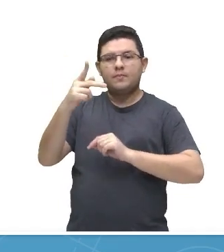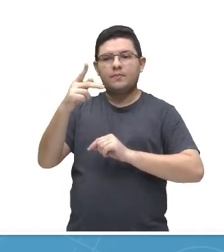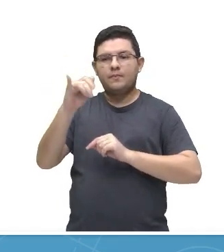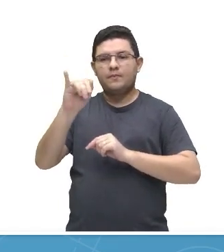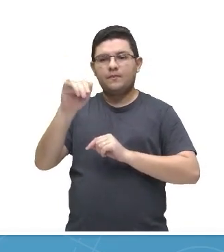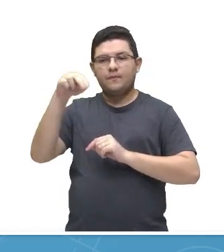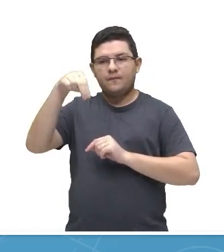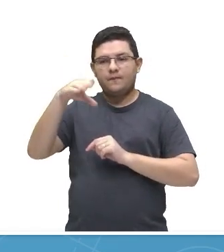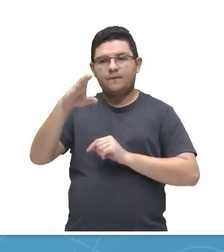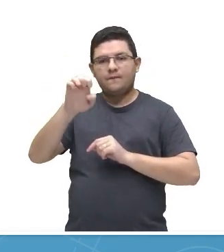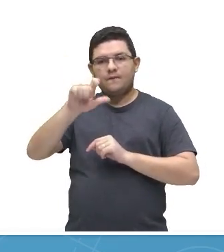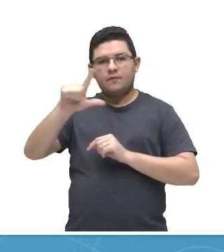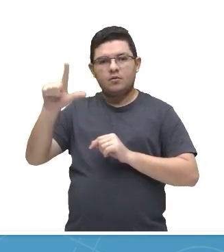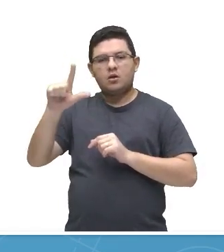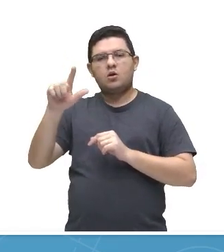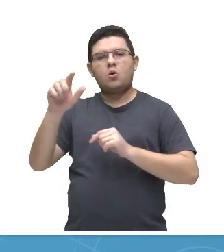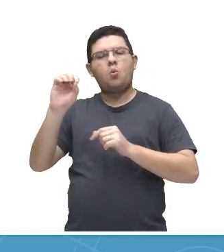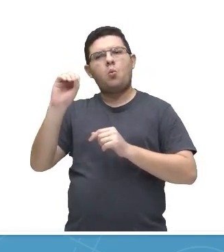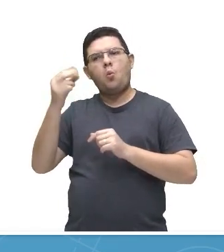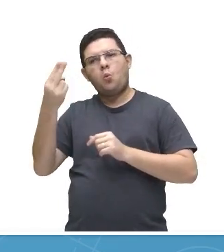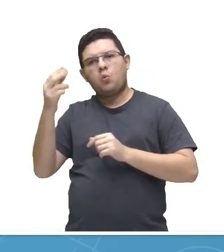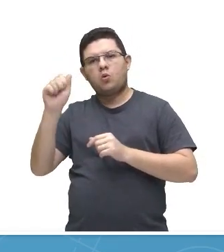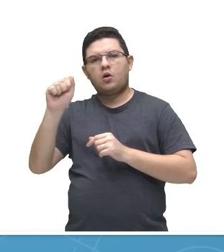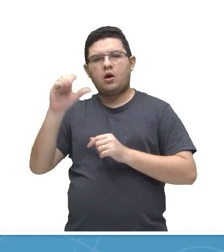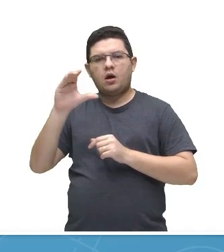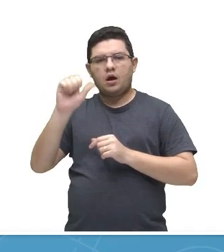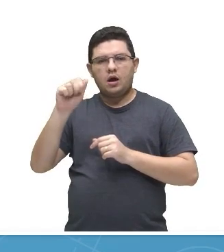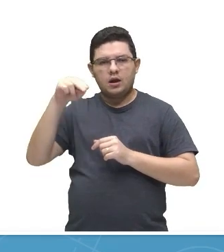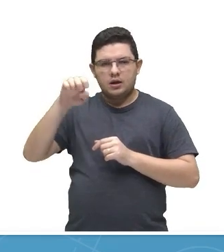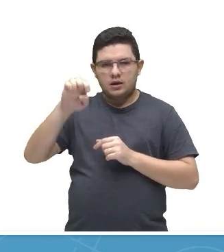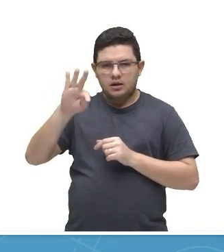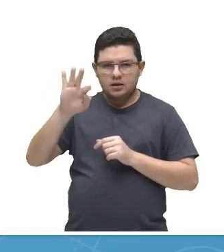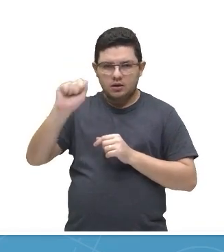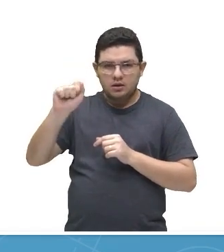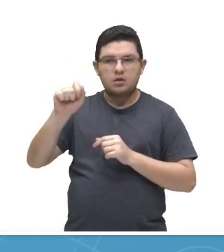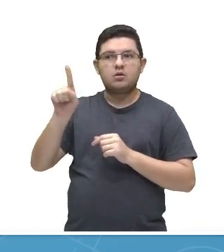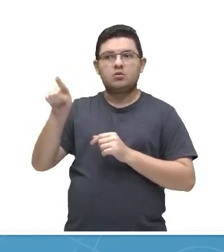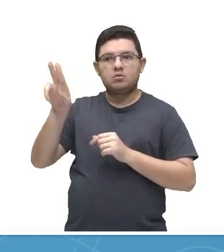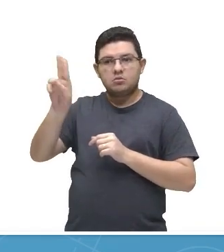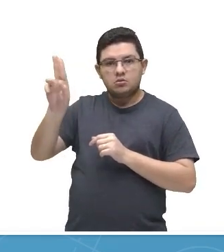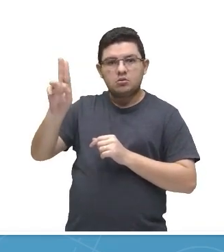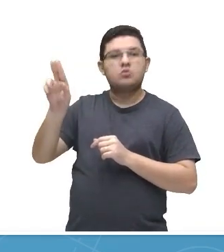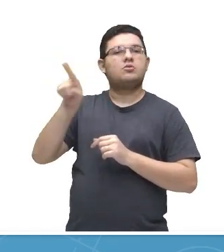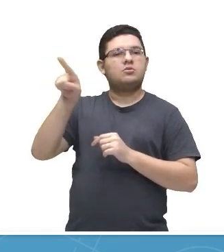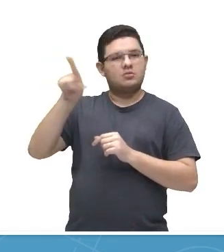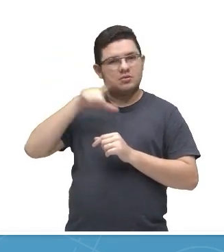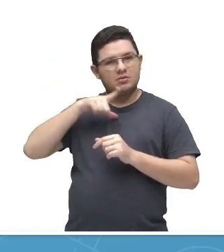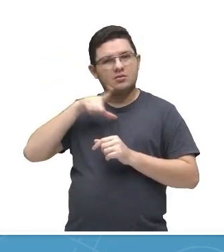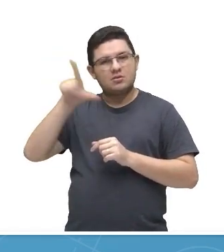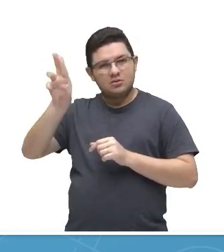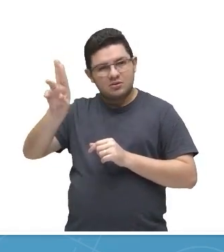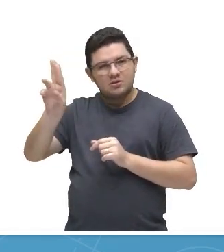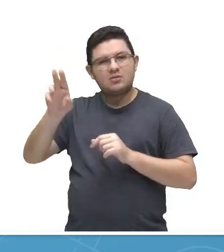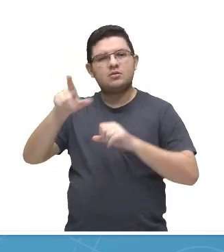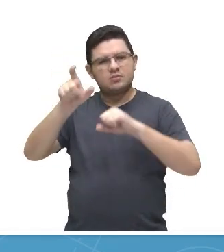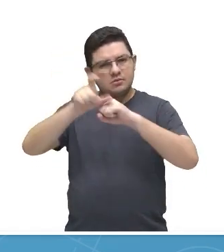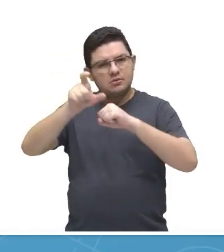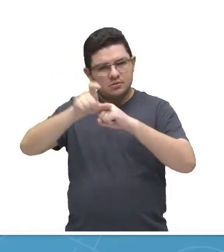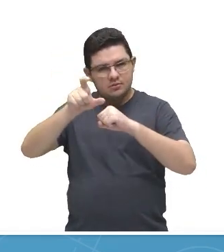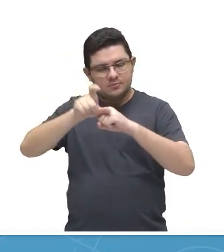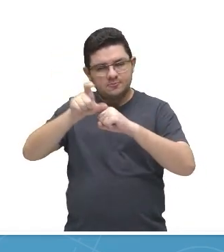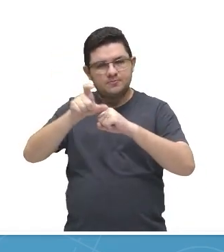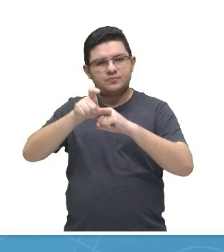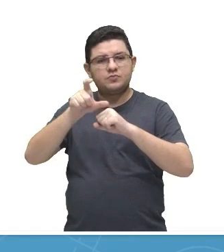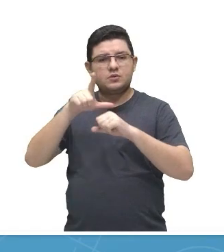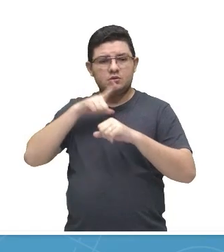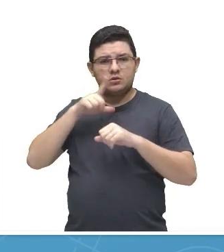ou canetinha, agora é canetinha. Então, essa caneta é um substantivo. A palavra caneta nomeou este ser,